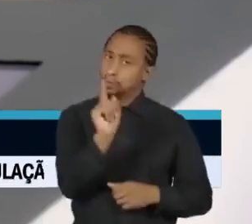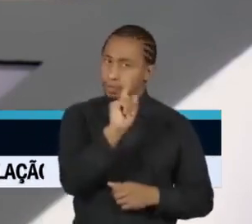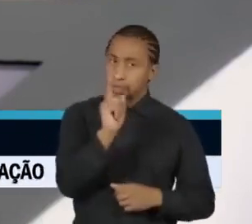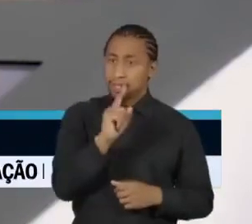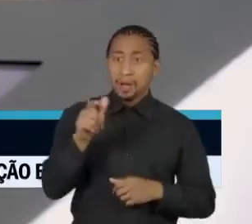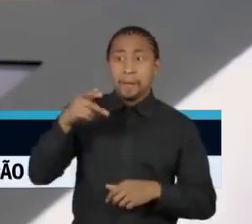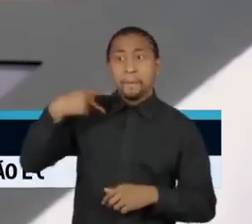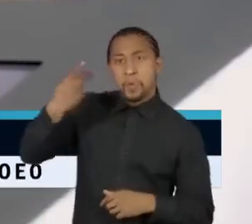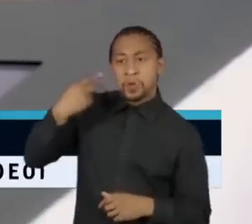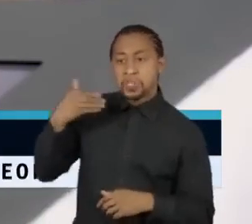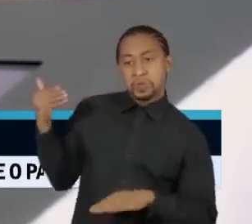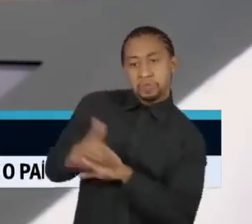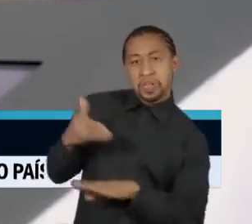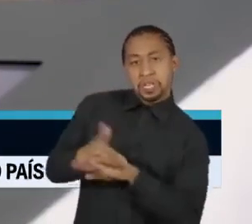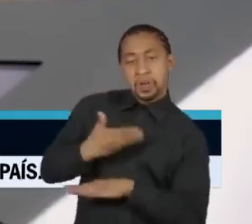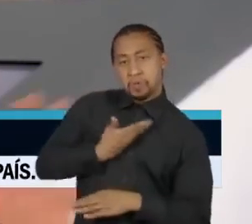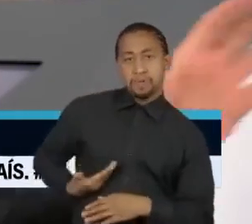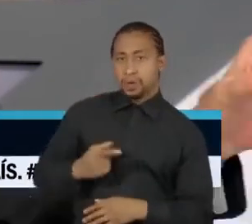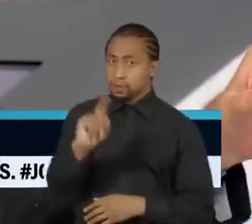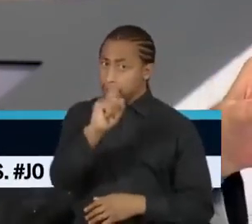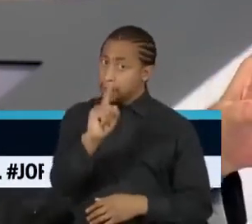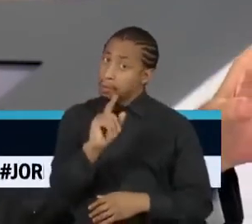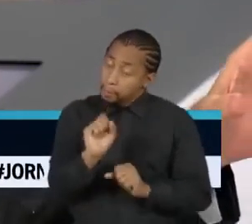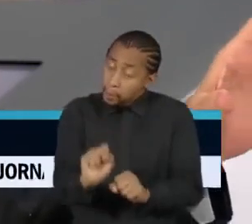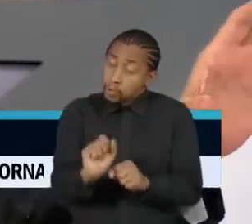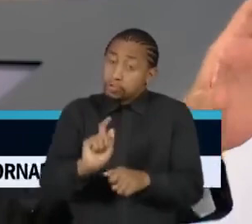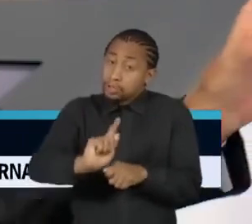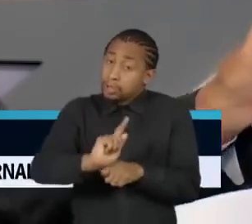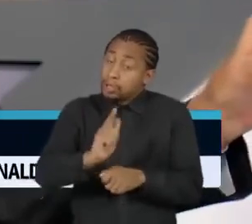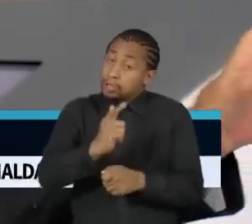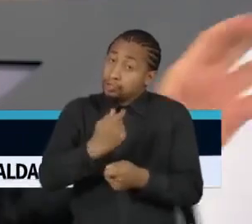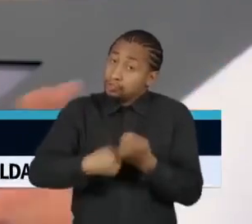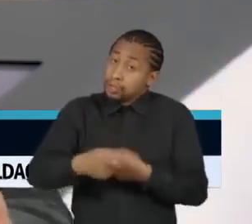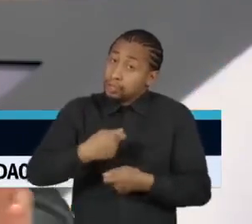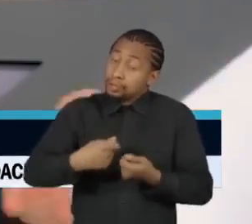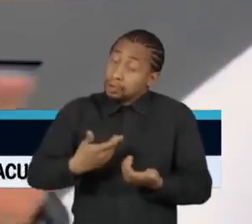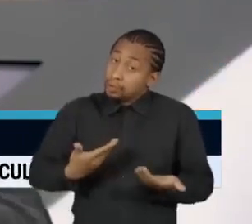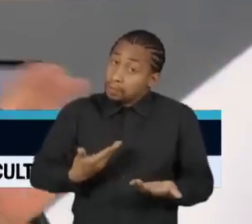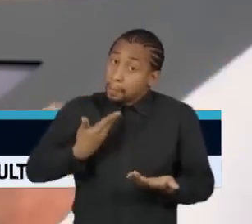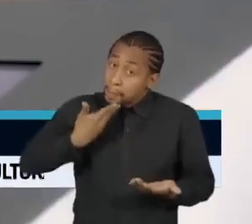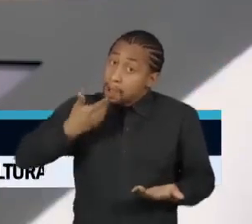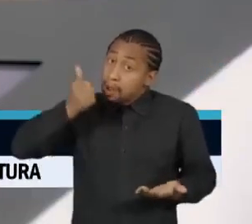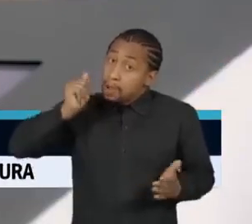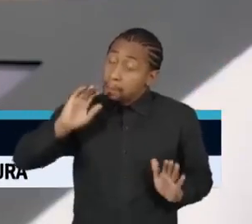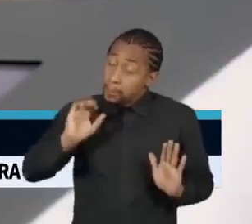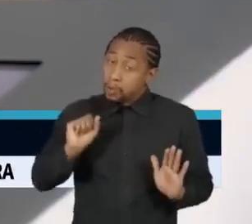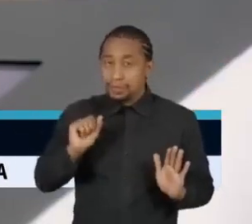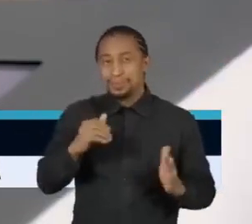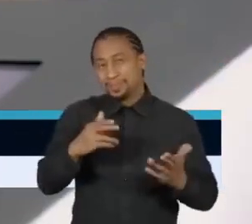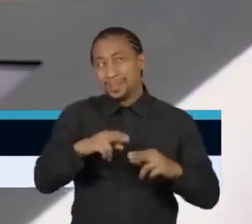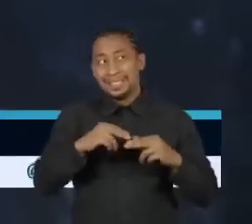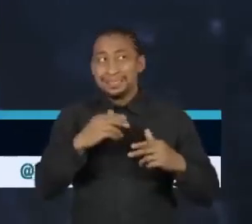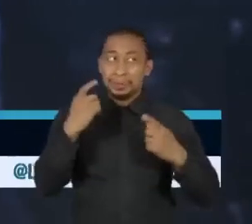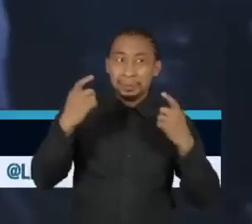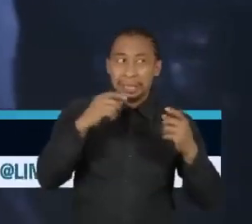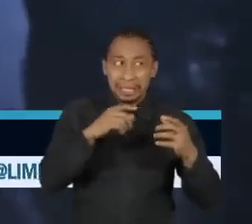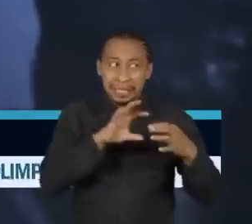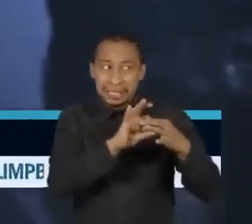dentro do governo e pode fazer uma boa gestão diferente inclusive do que isso imaginava dessa vinculação dele com bolsonaro